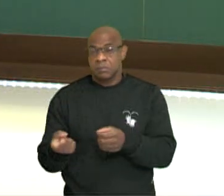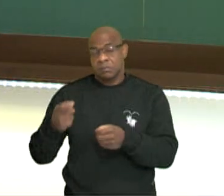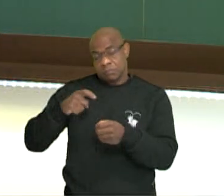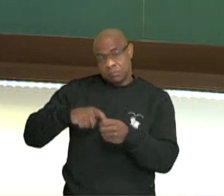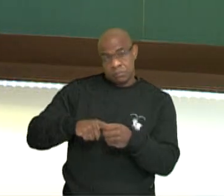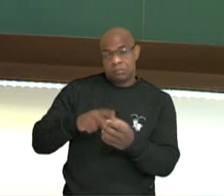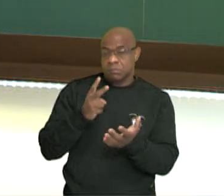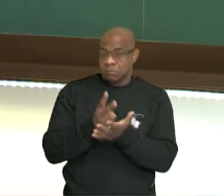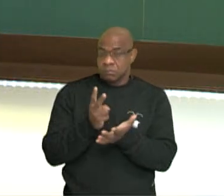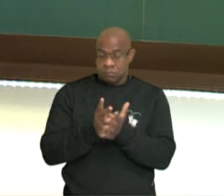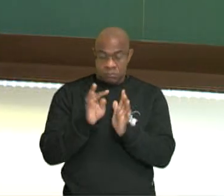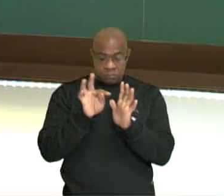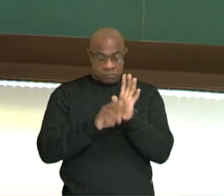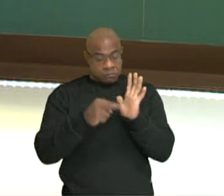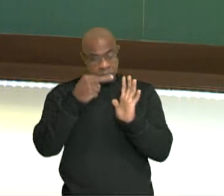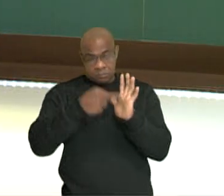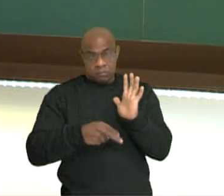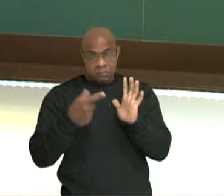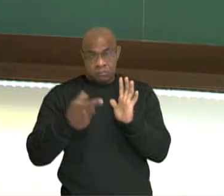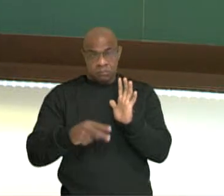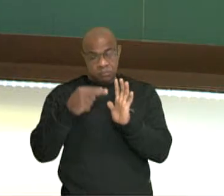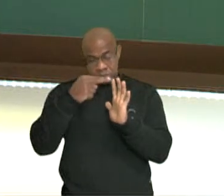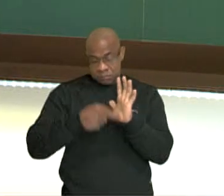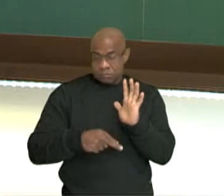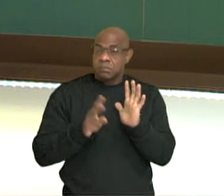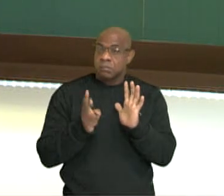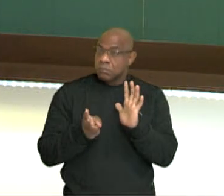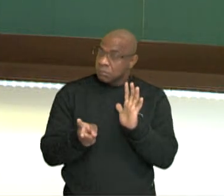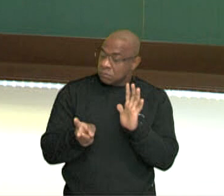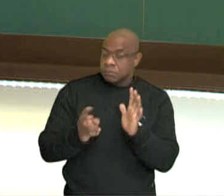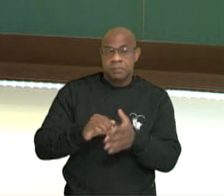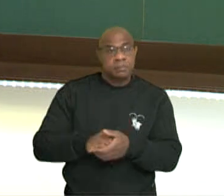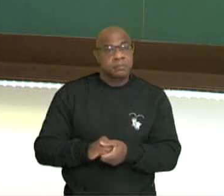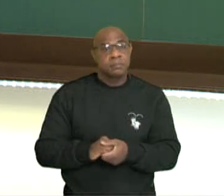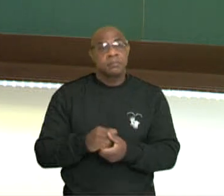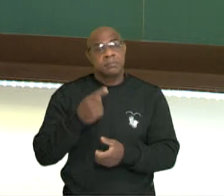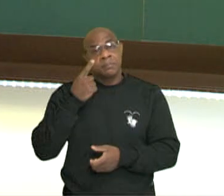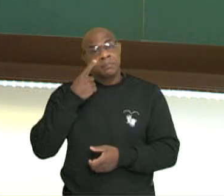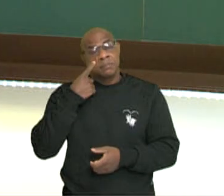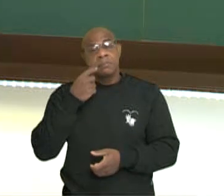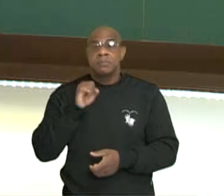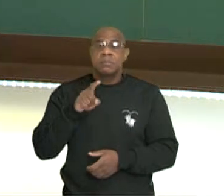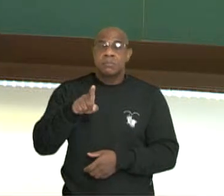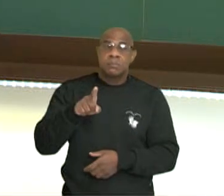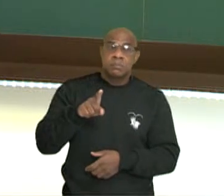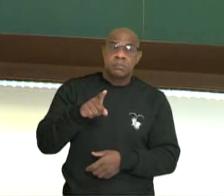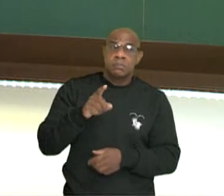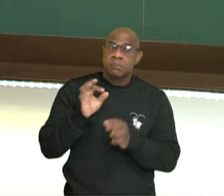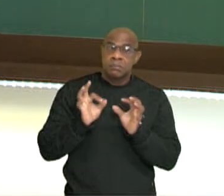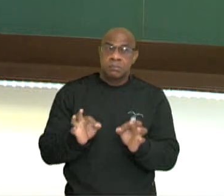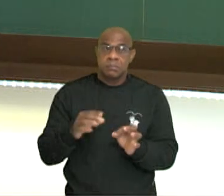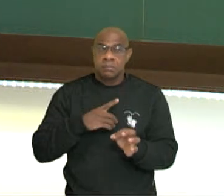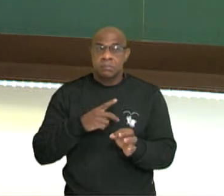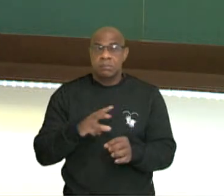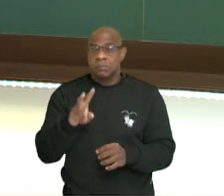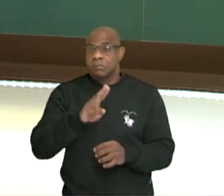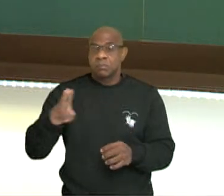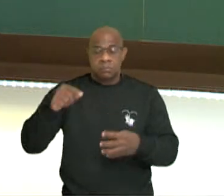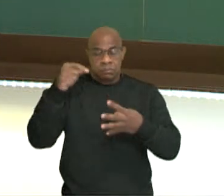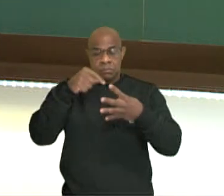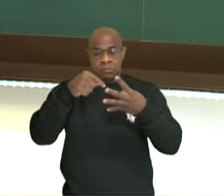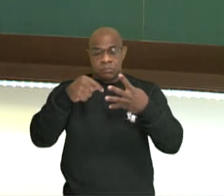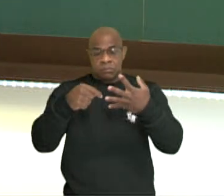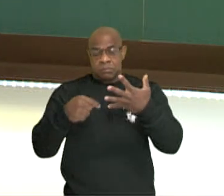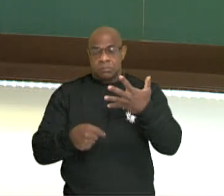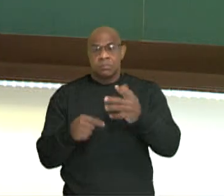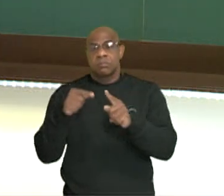sempre o seu texto, né, aqui ó, sobre apropriação cultural, e revise se você efetivamente colocou um